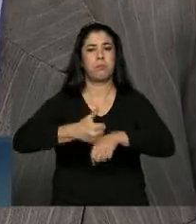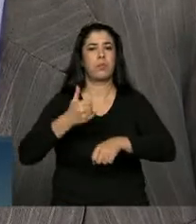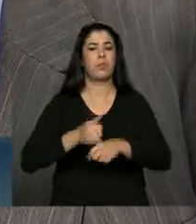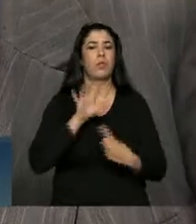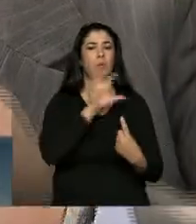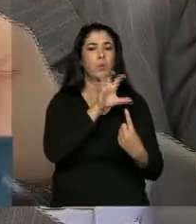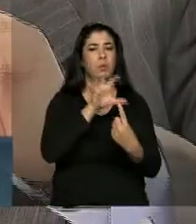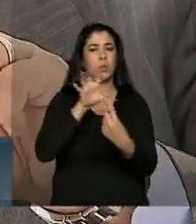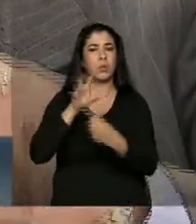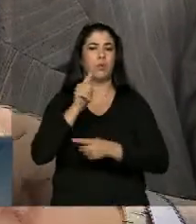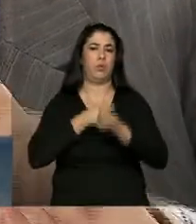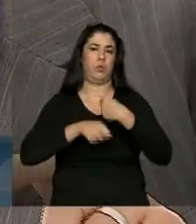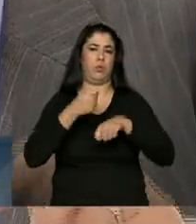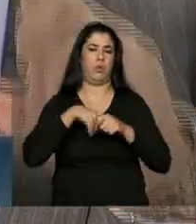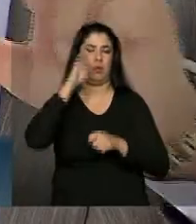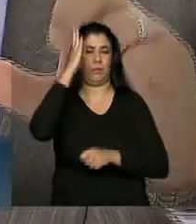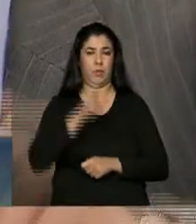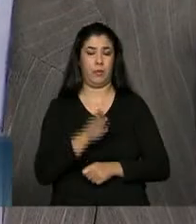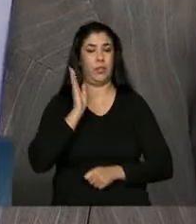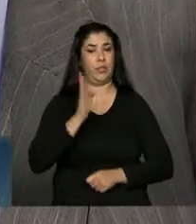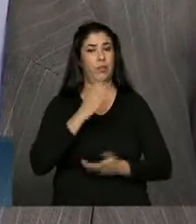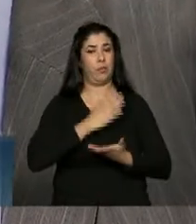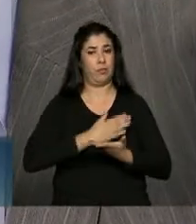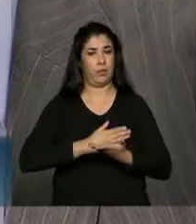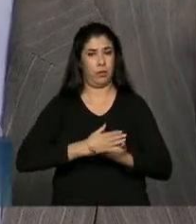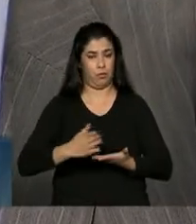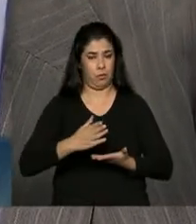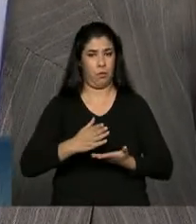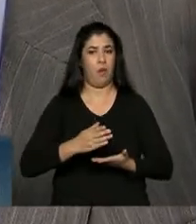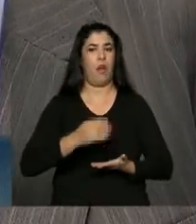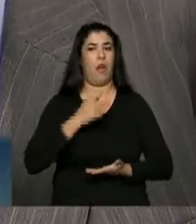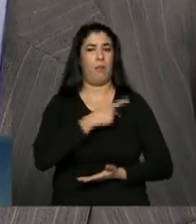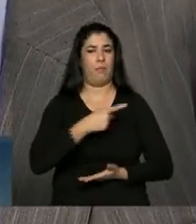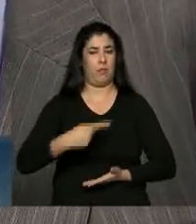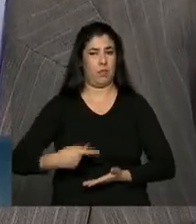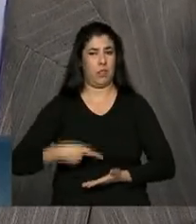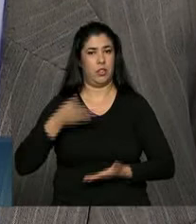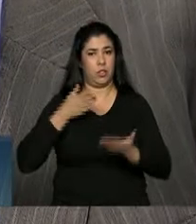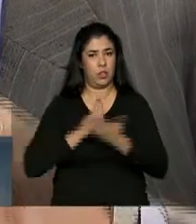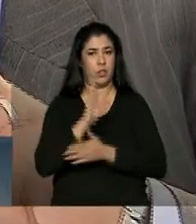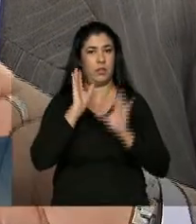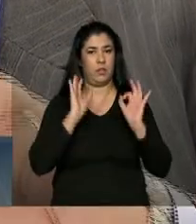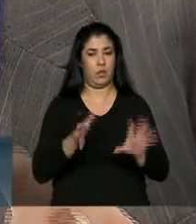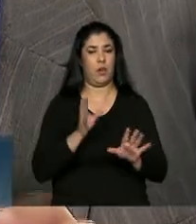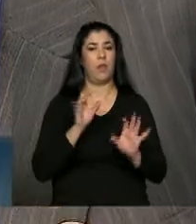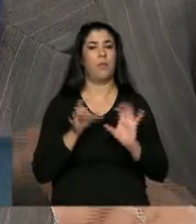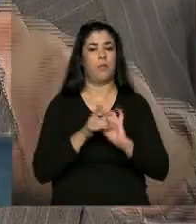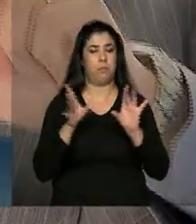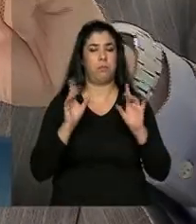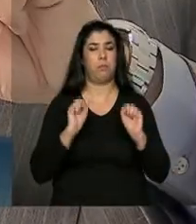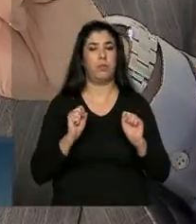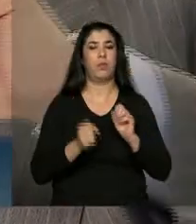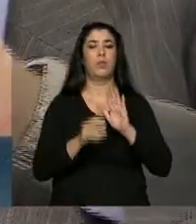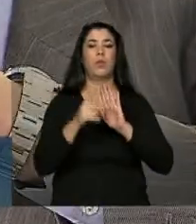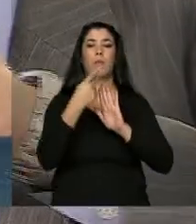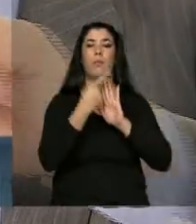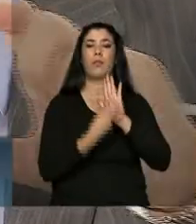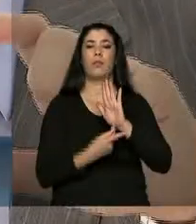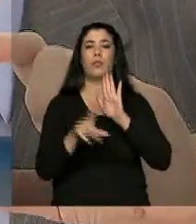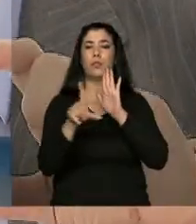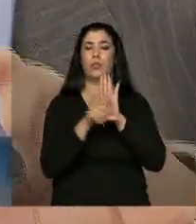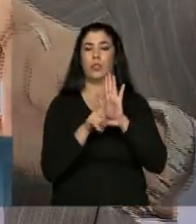brasileira nós estamos preparando já com autorização da presidenta um projeto de lei que vai criar uma